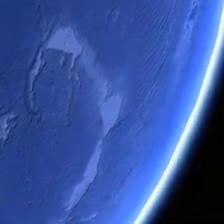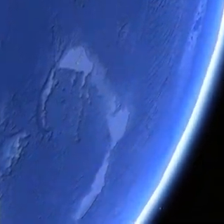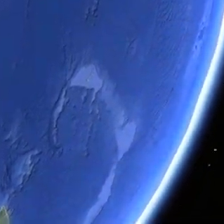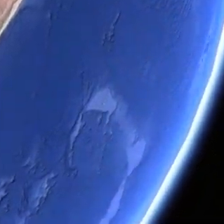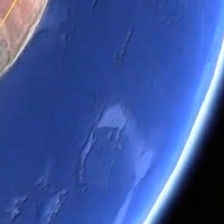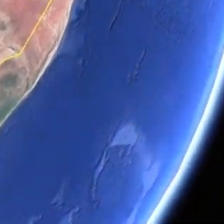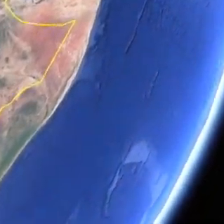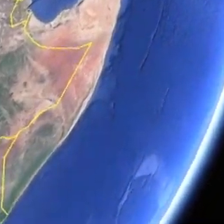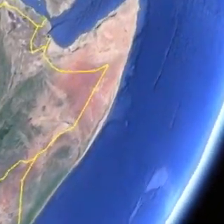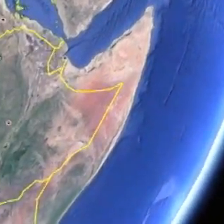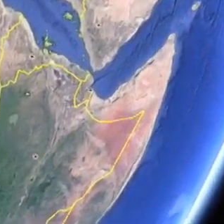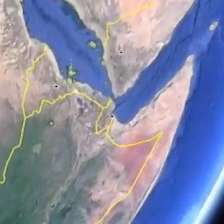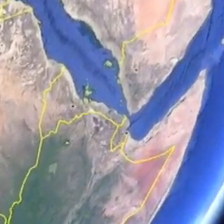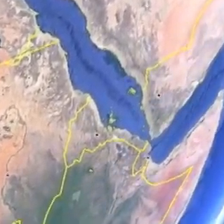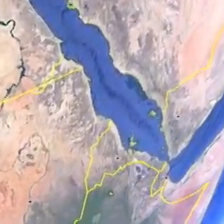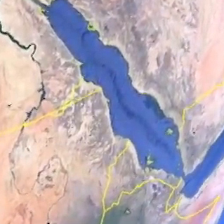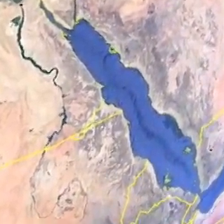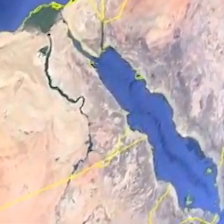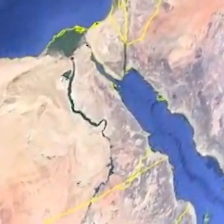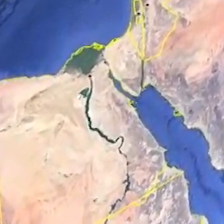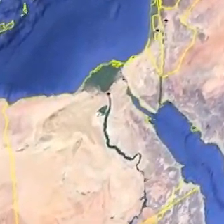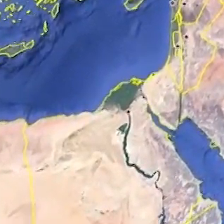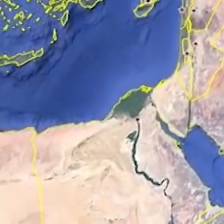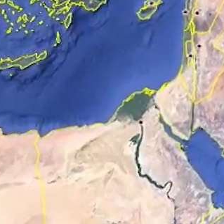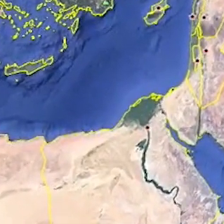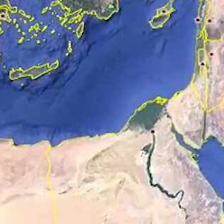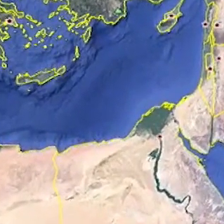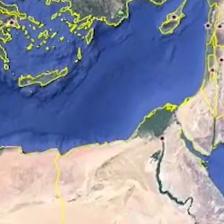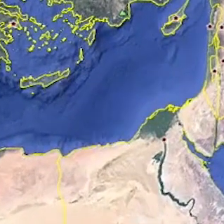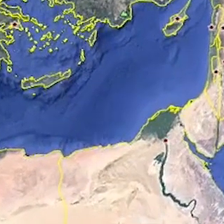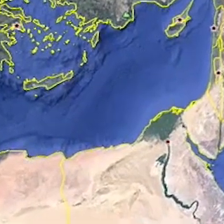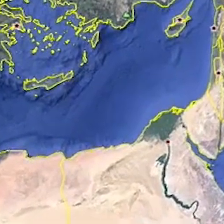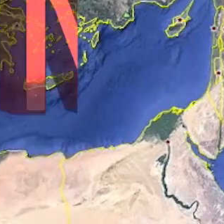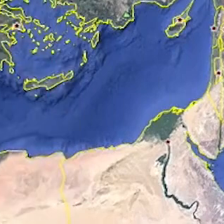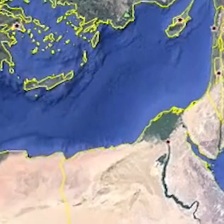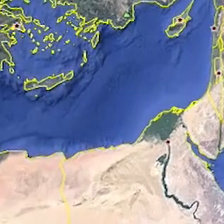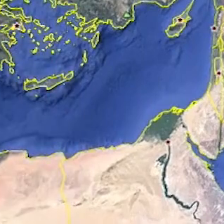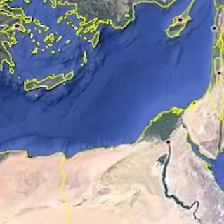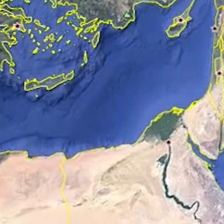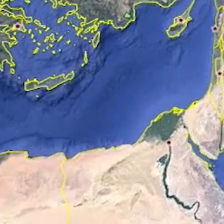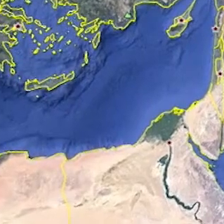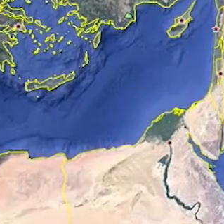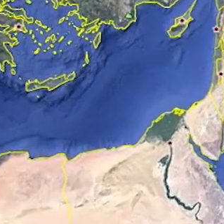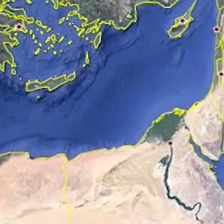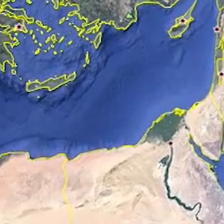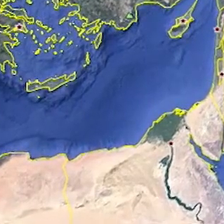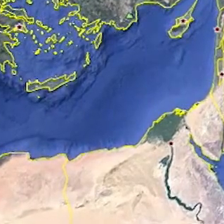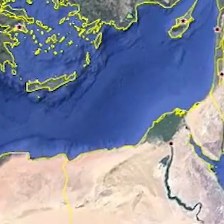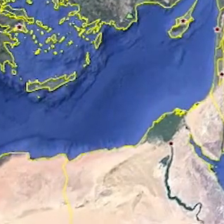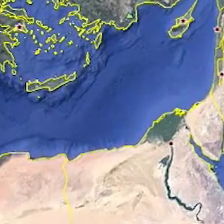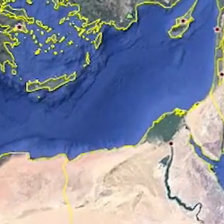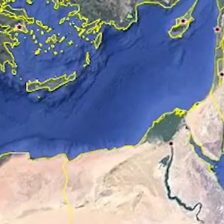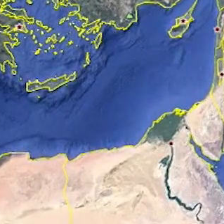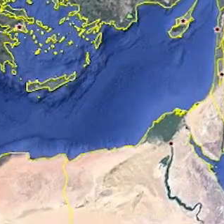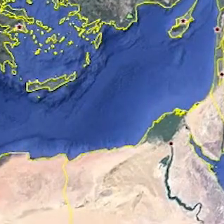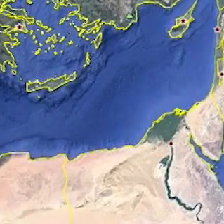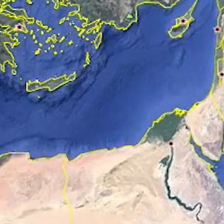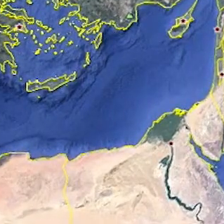pela direção do Espírito Santo de Deus e unidas pela Palavra Viva.